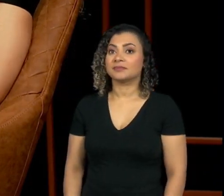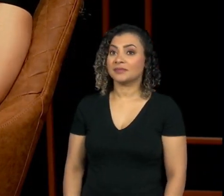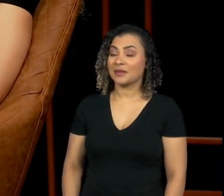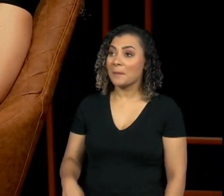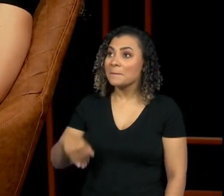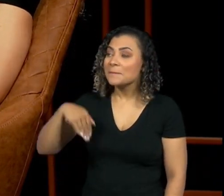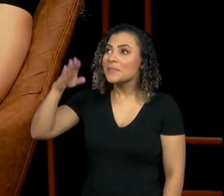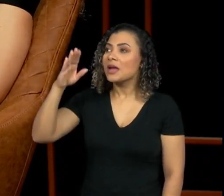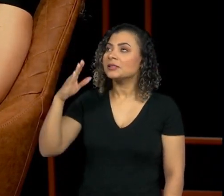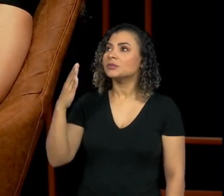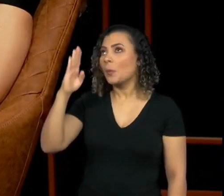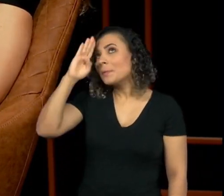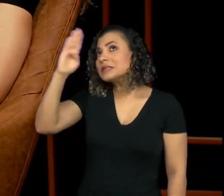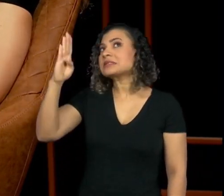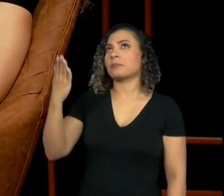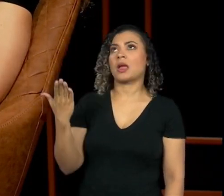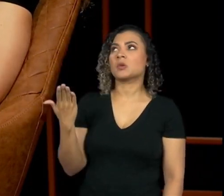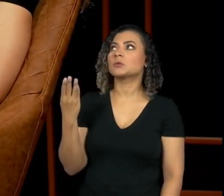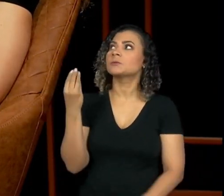Mais?